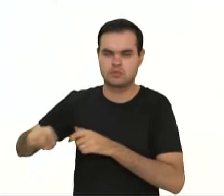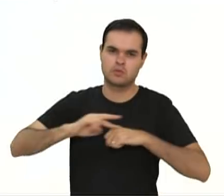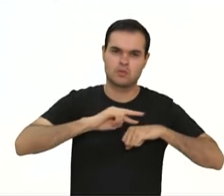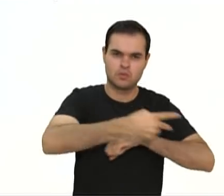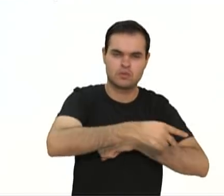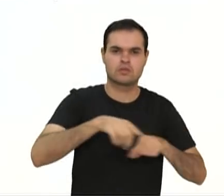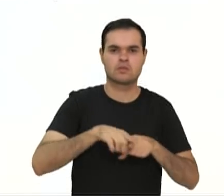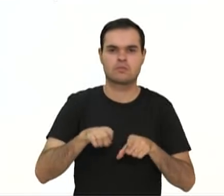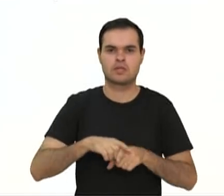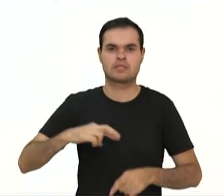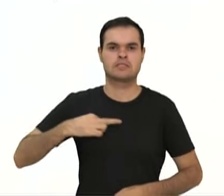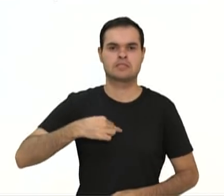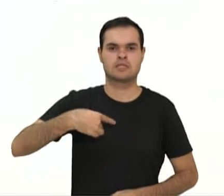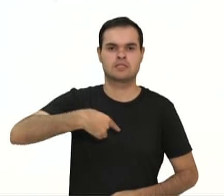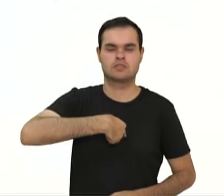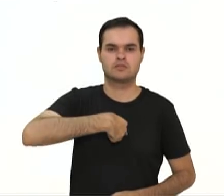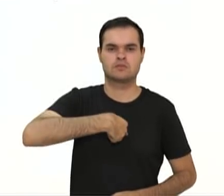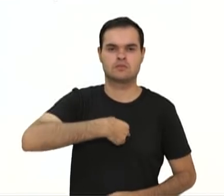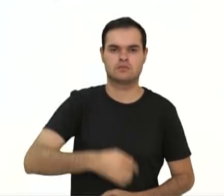de sentido.